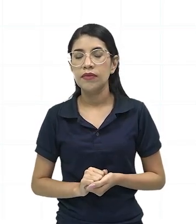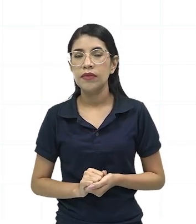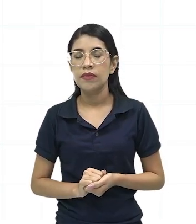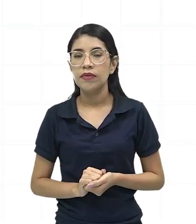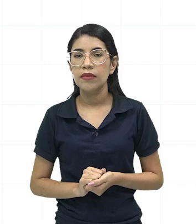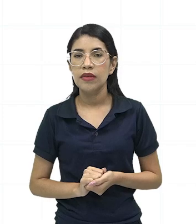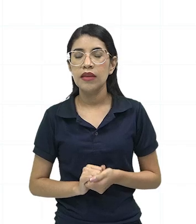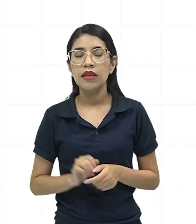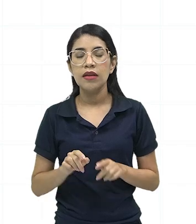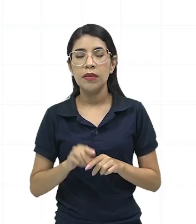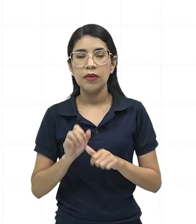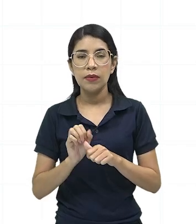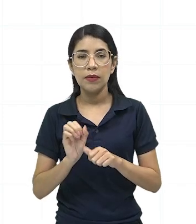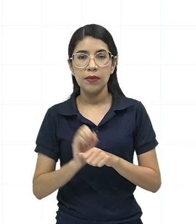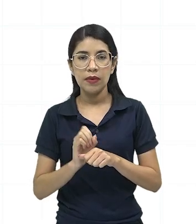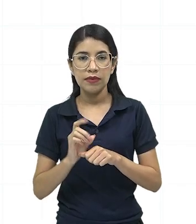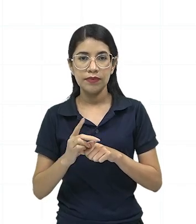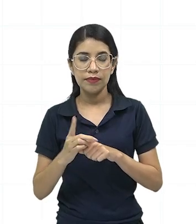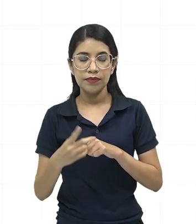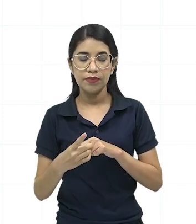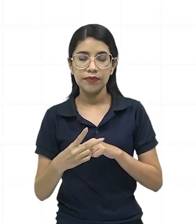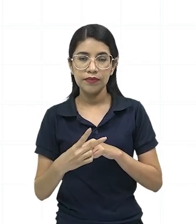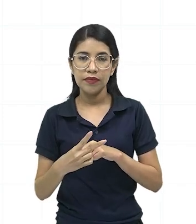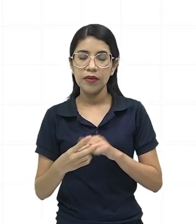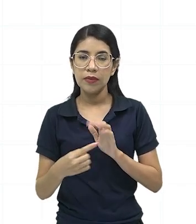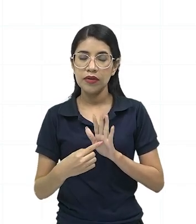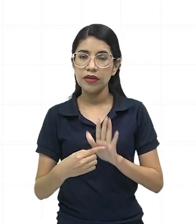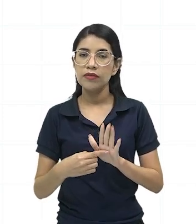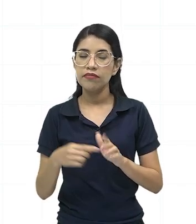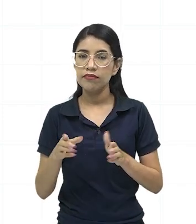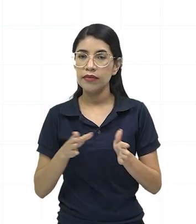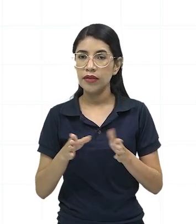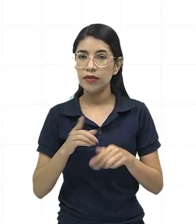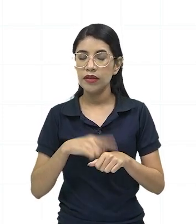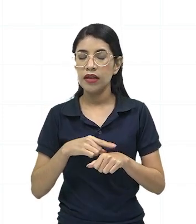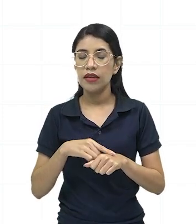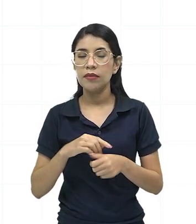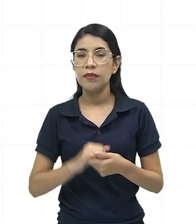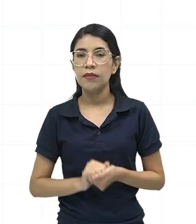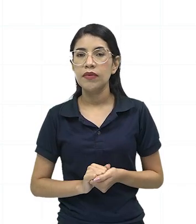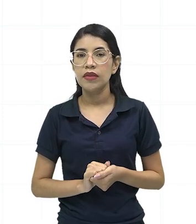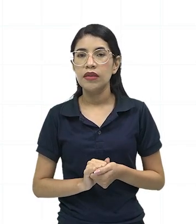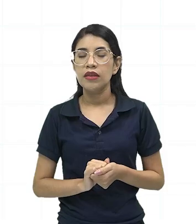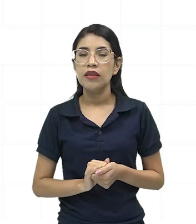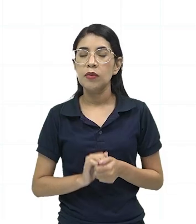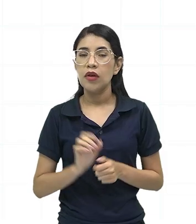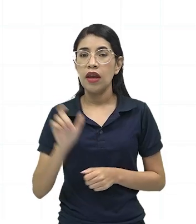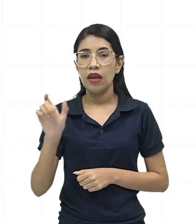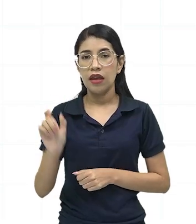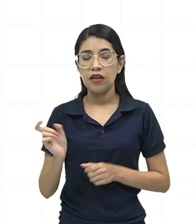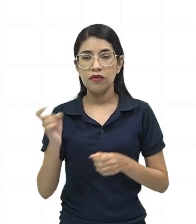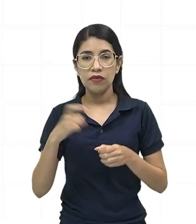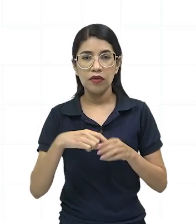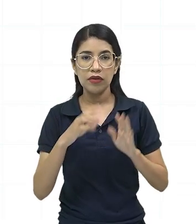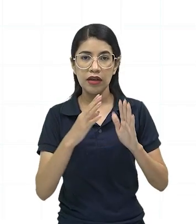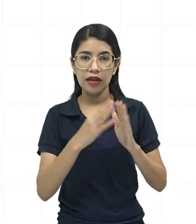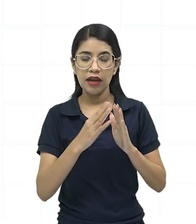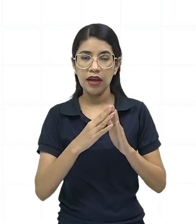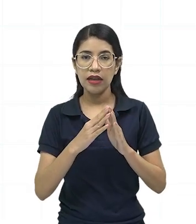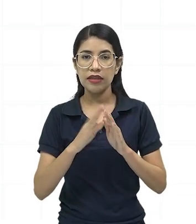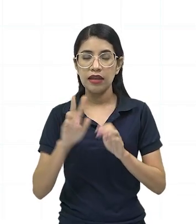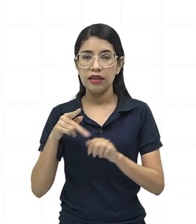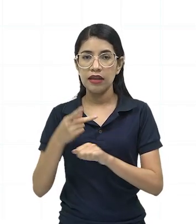Como um advérbio indicando o tempo, mas não, está na forma de uma oração. Ele voltará para casa quando terminar o